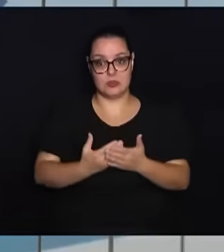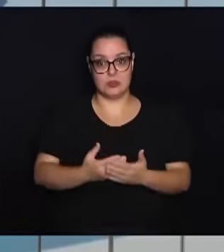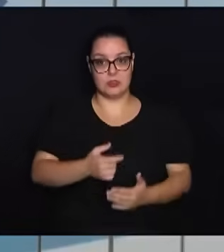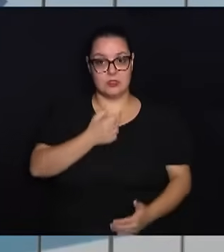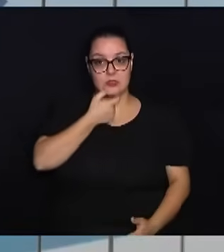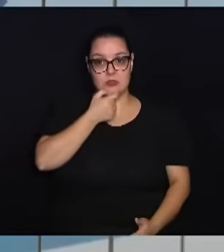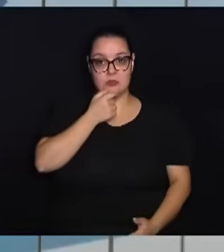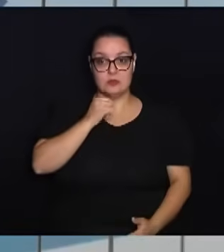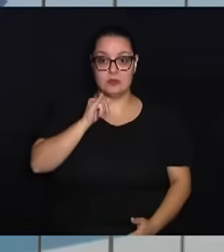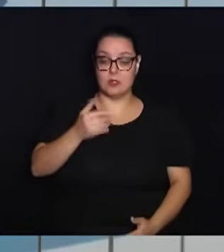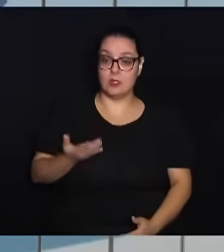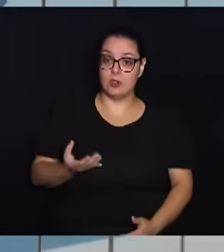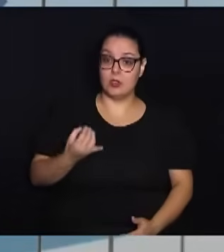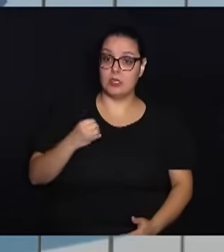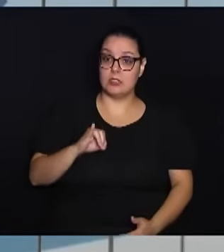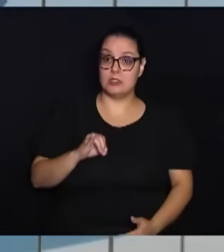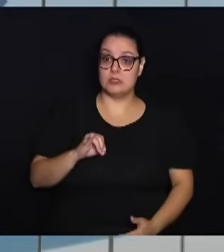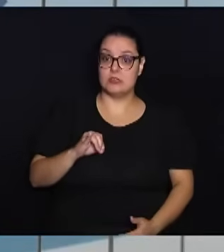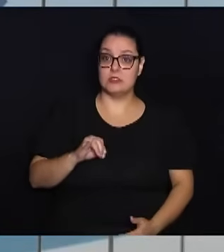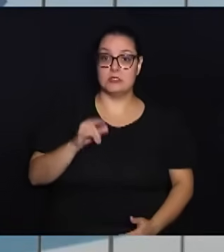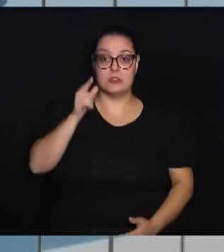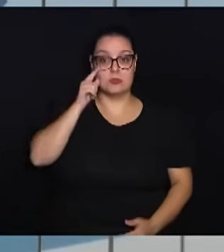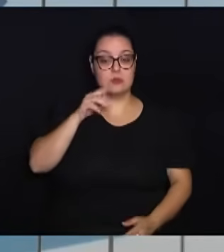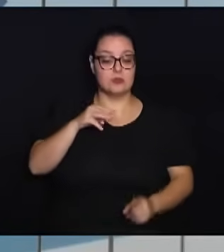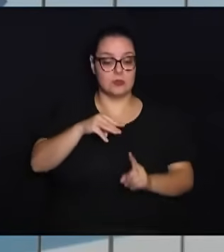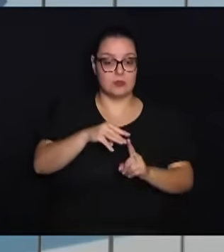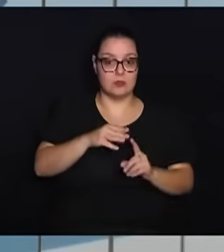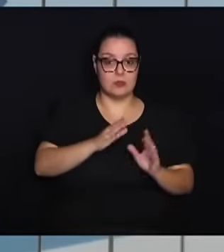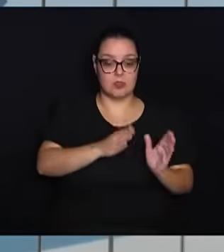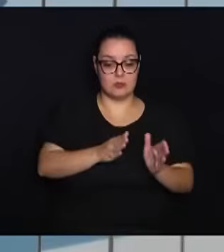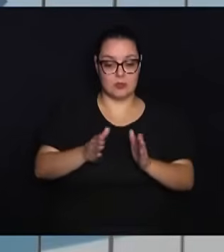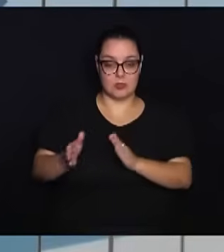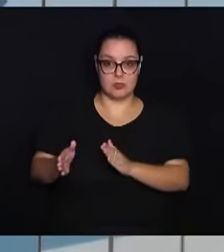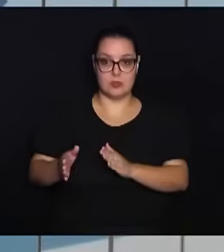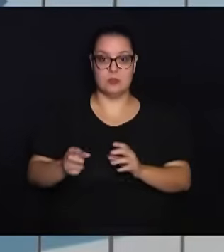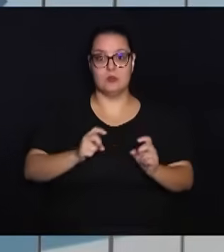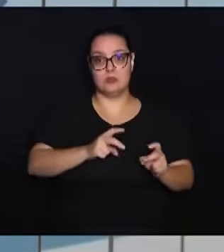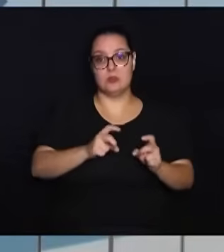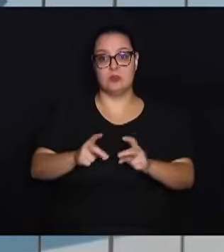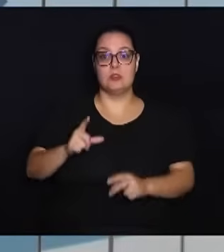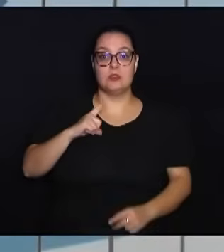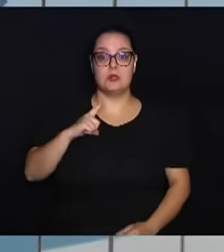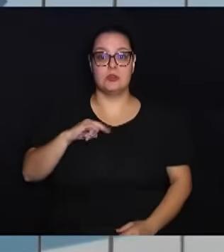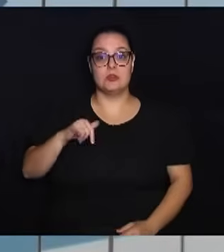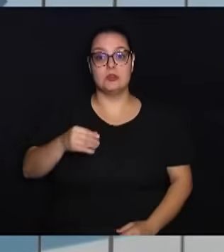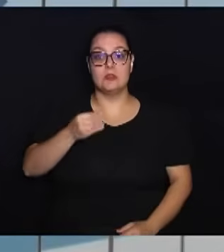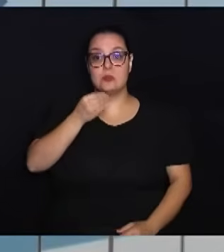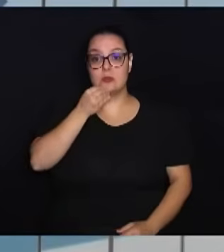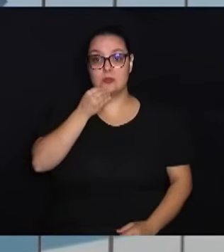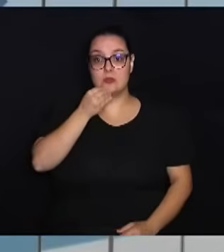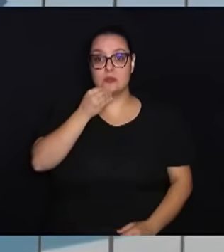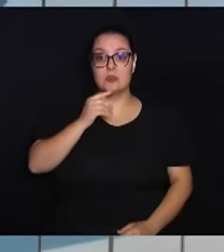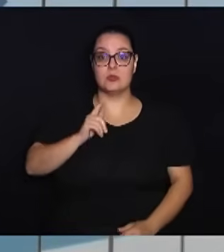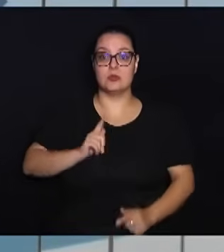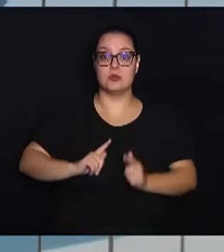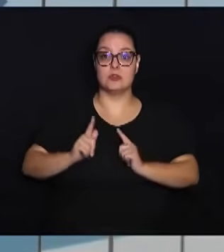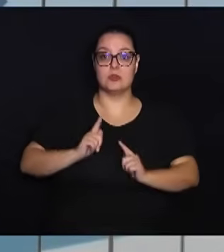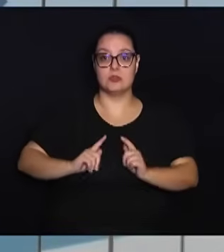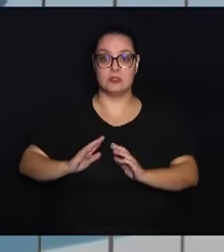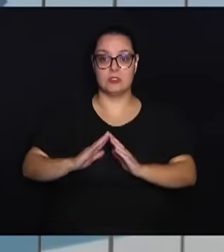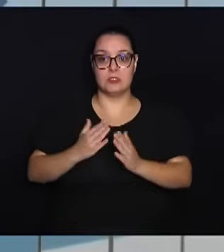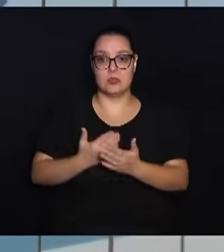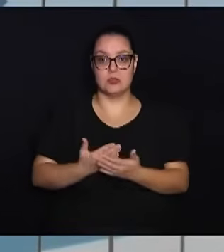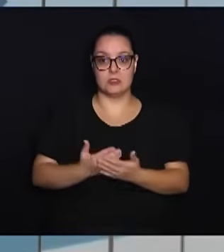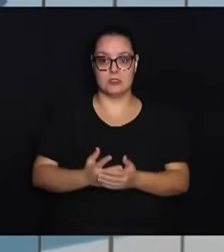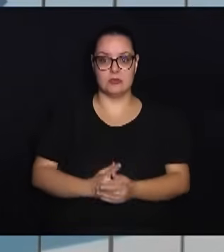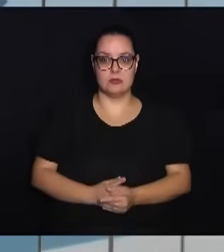eles falaram, se você atingir essas metas, passaram algumas metas de vendas, você tem a oportunidade de se tornar gerente da escola.